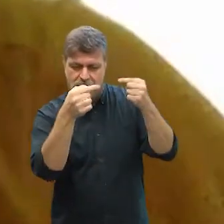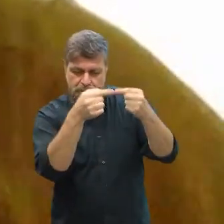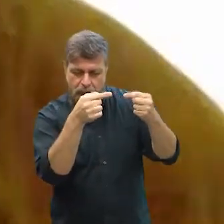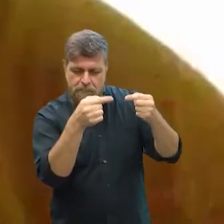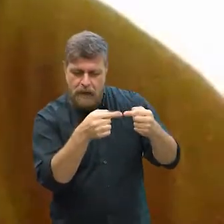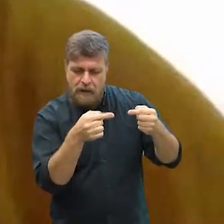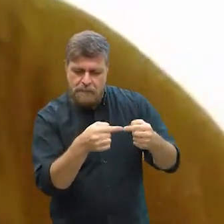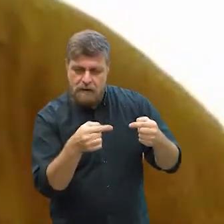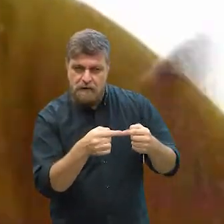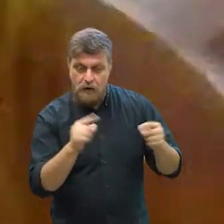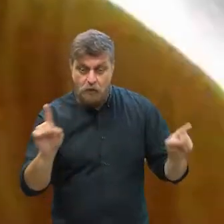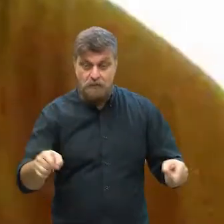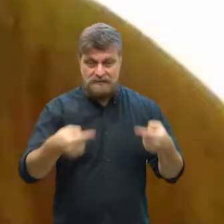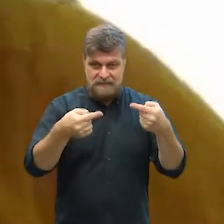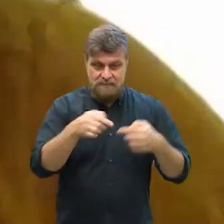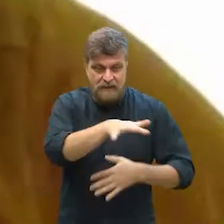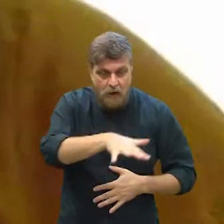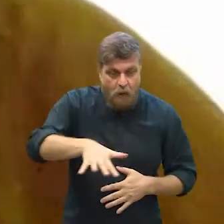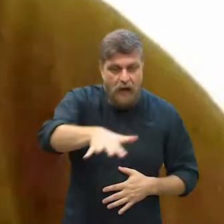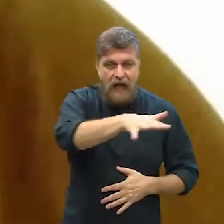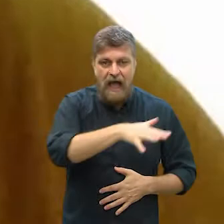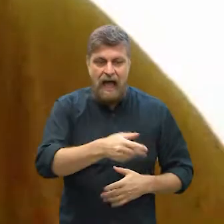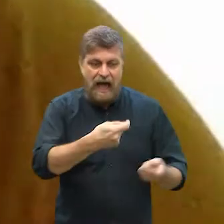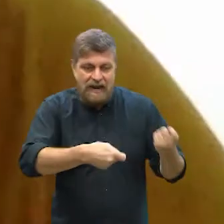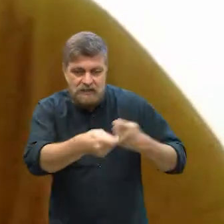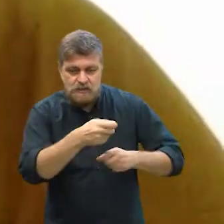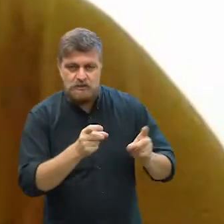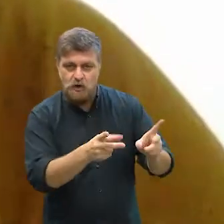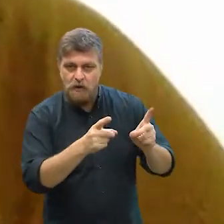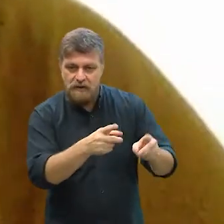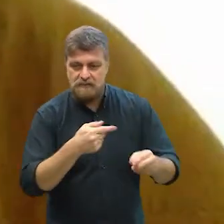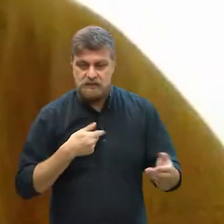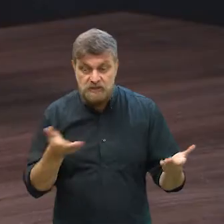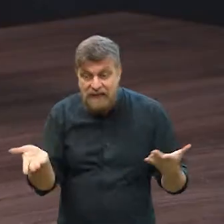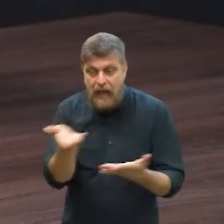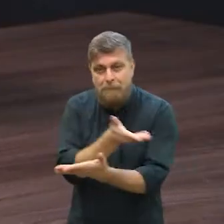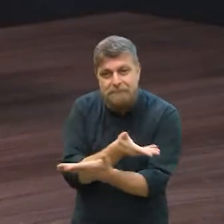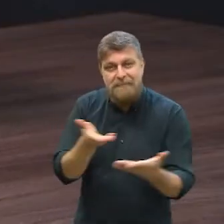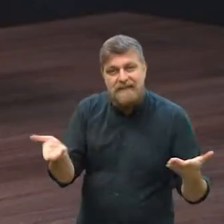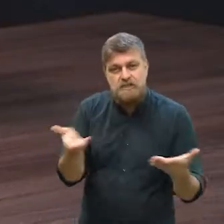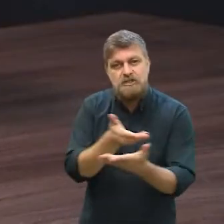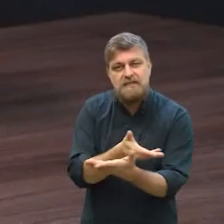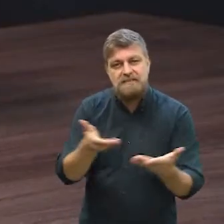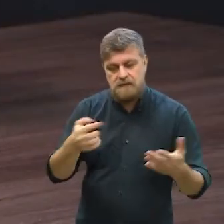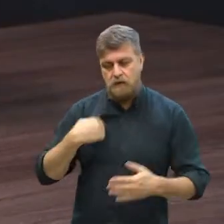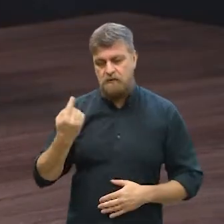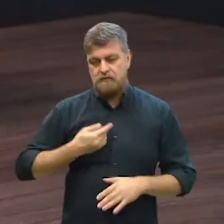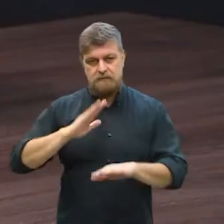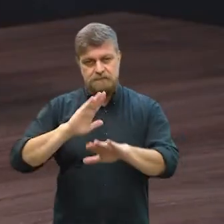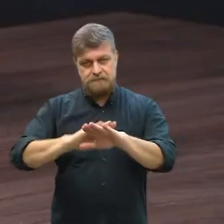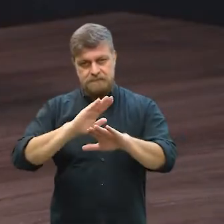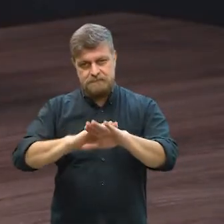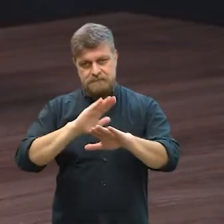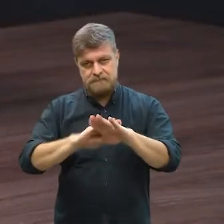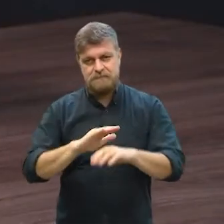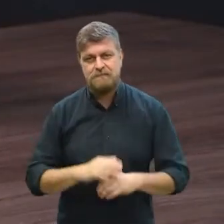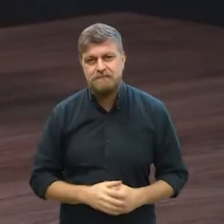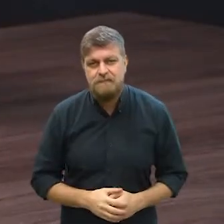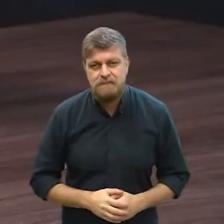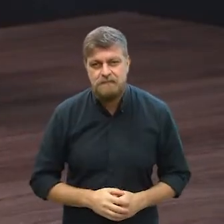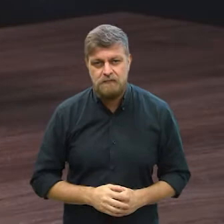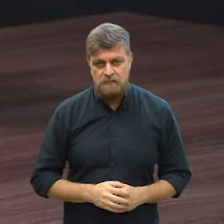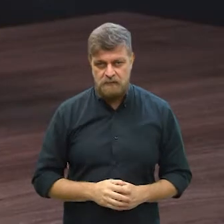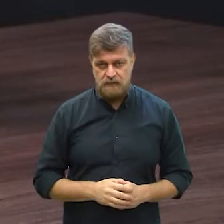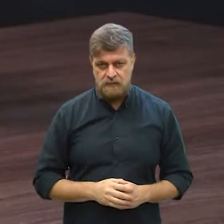desafio dela, ao budget, ao segmento, enfim, o que ela trouxer para a gente, né? Então, o tempo todo a gente está transacionando esses dois